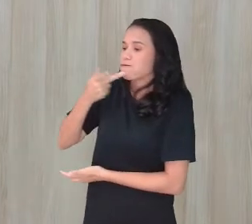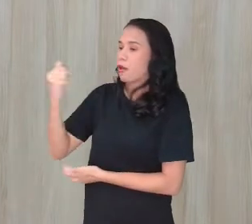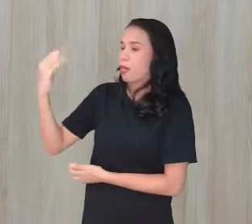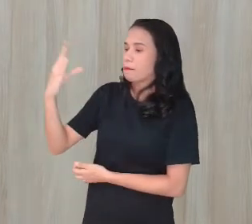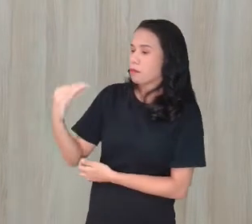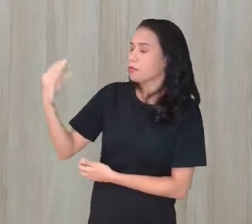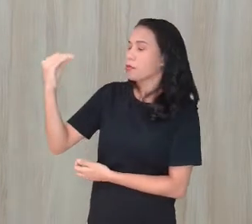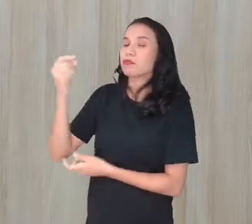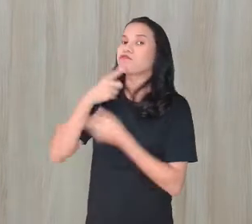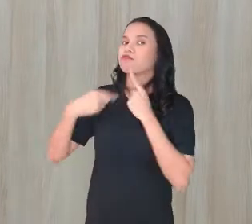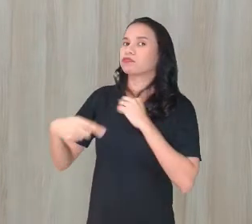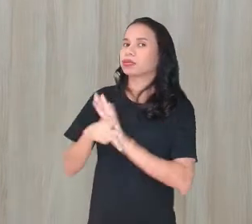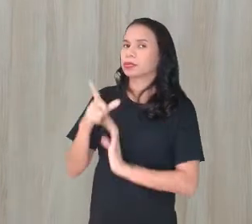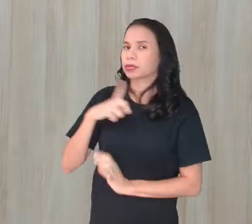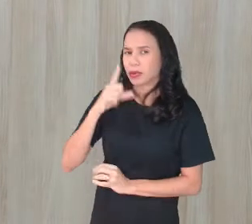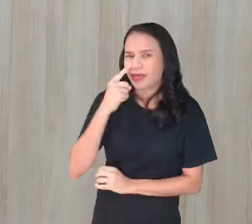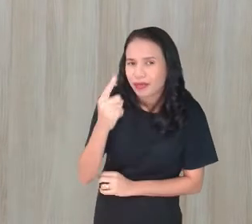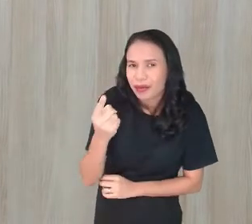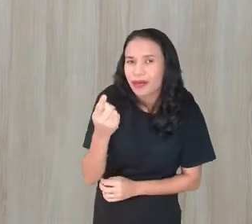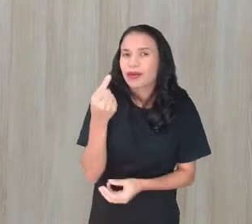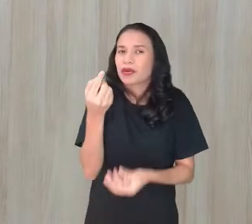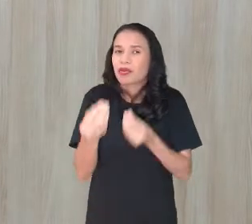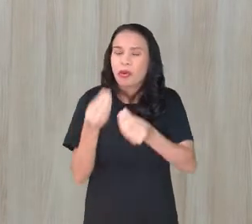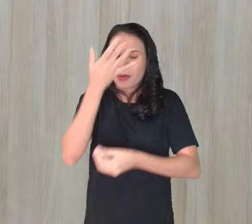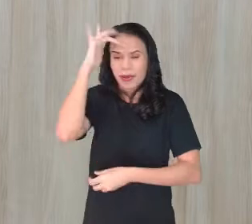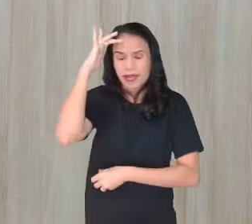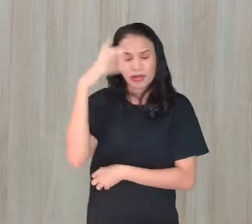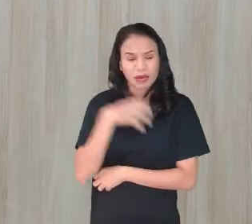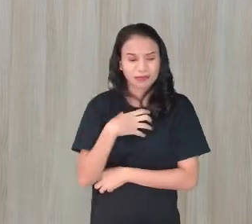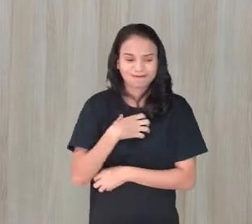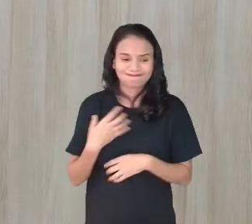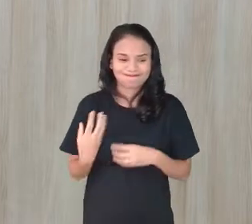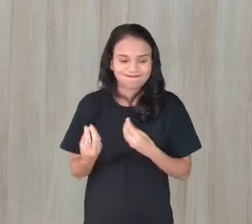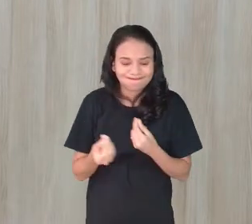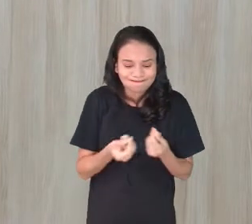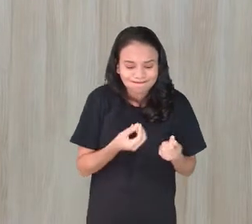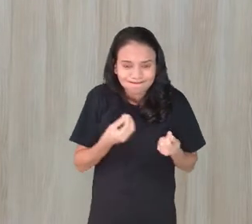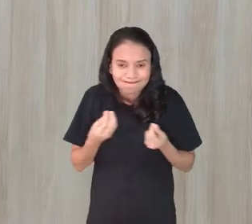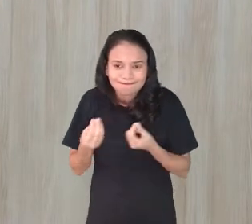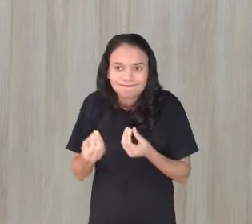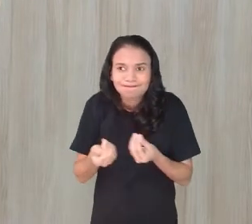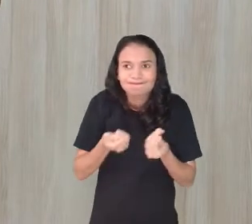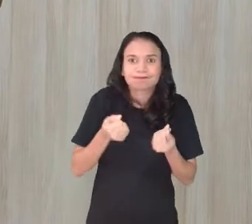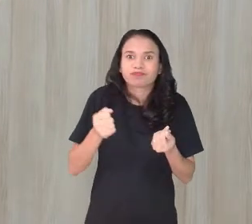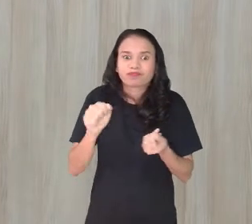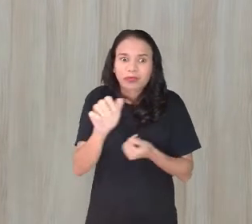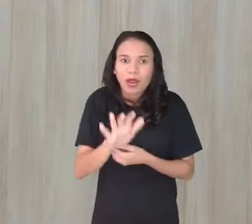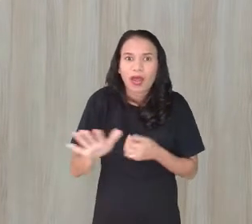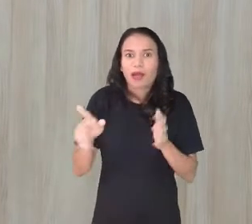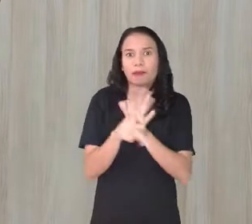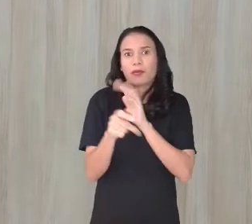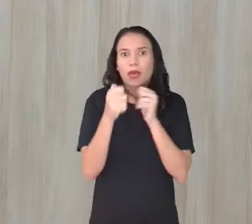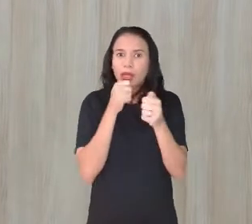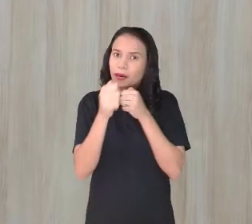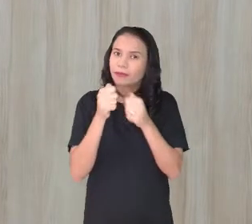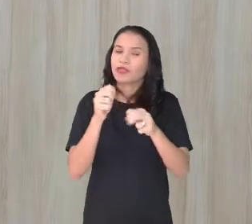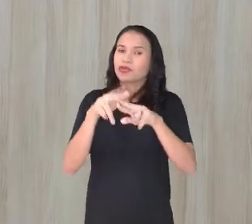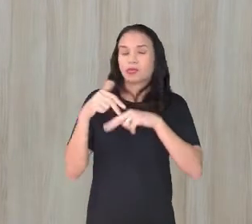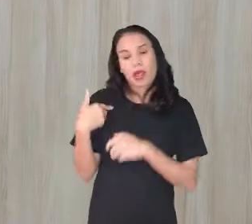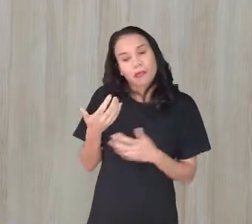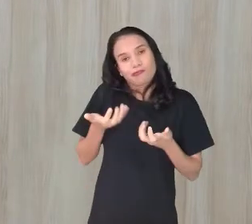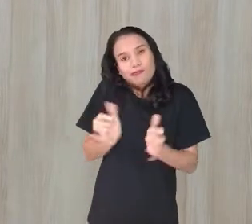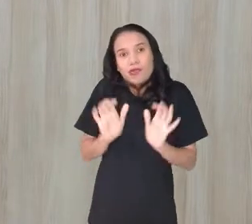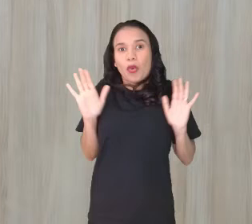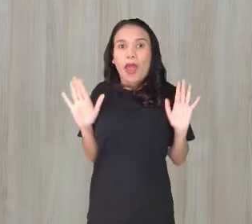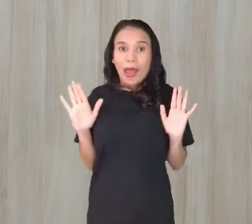qualquer coisa que a gente queira. Isso pode fazer com que a pessoa fique desconfortável na entrevista. E isso a gente não quer.